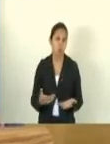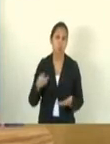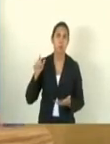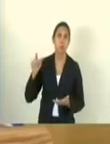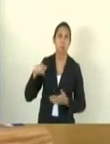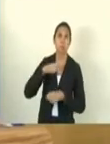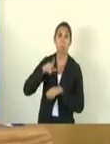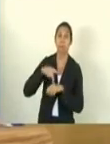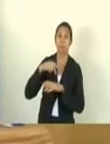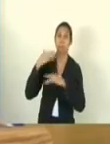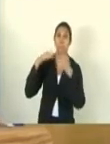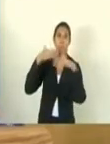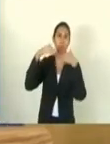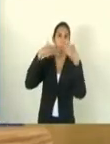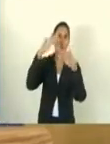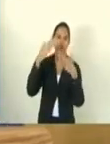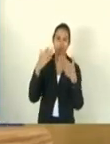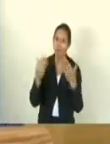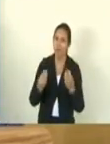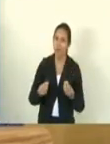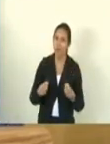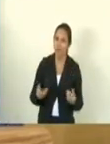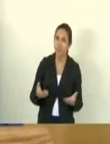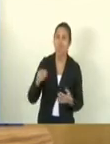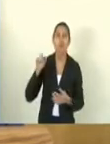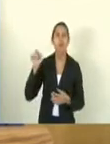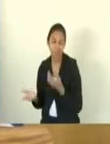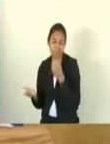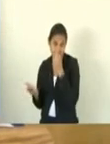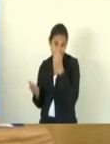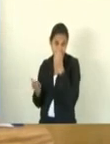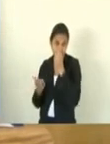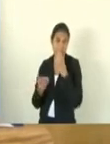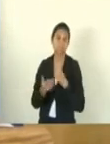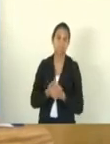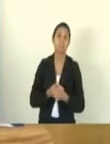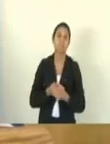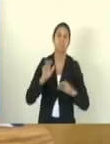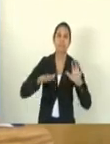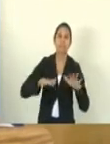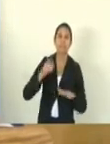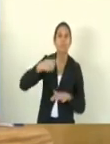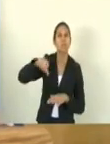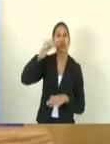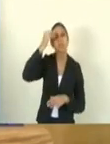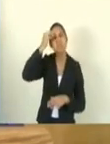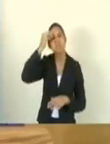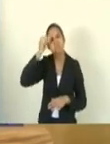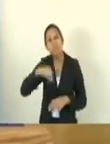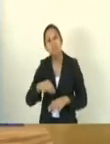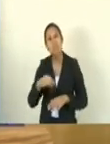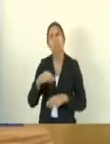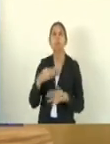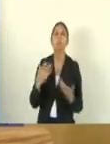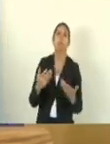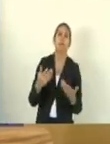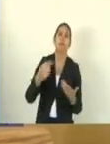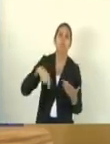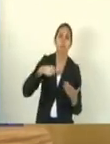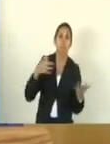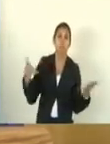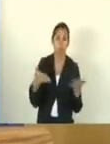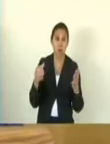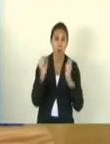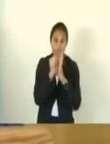desenvolvidos do planeta? Através do conhecimento. Às vezes é desanimador a gente imaginar que nós estamos no século